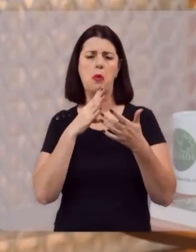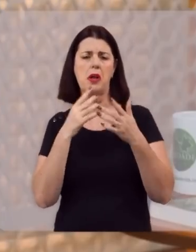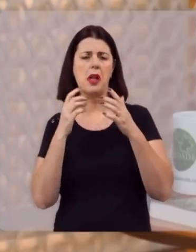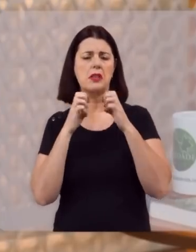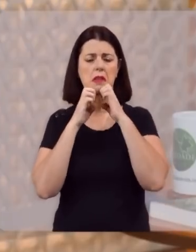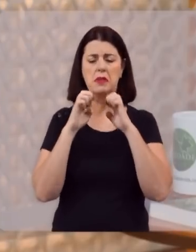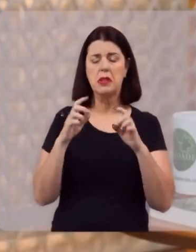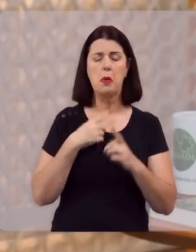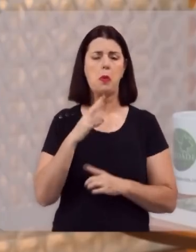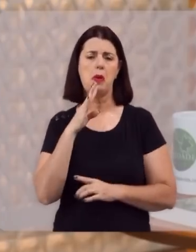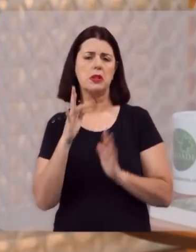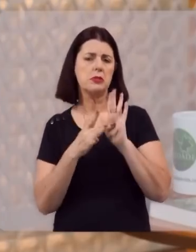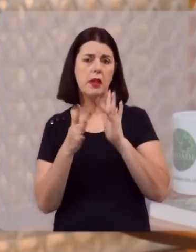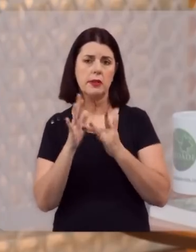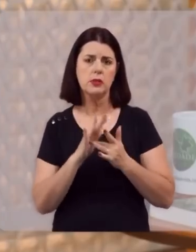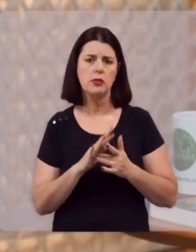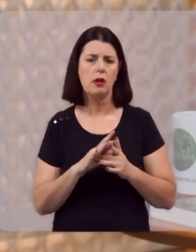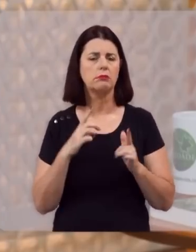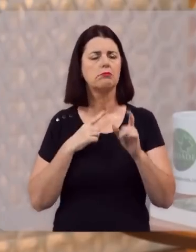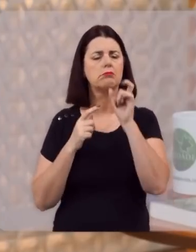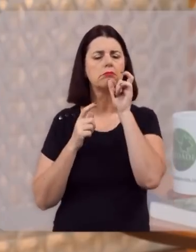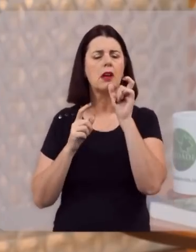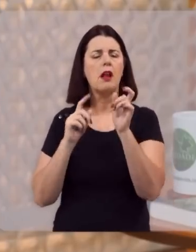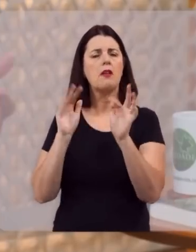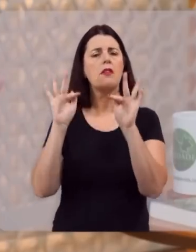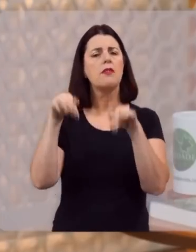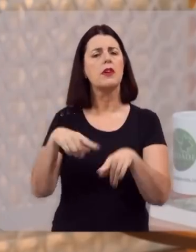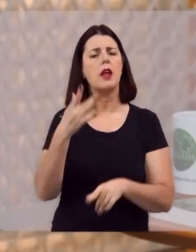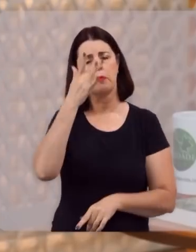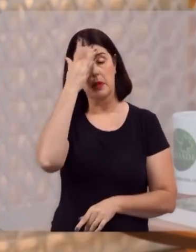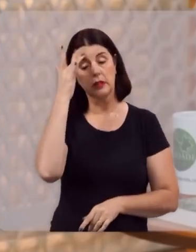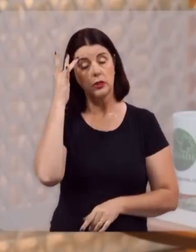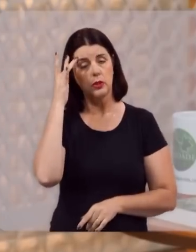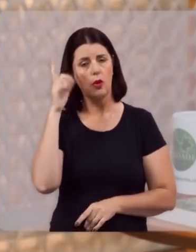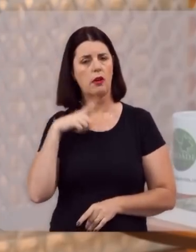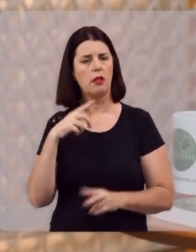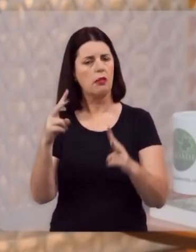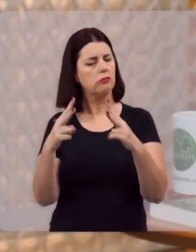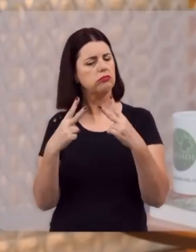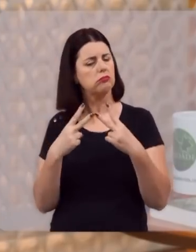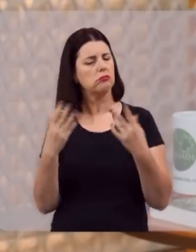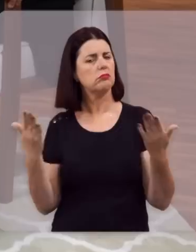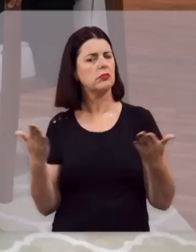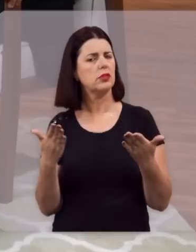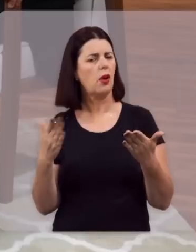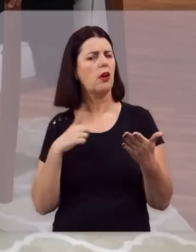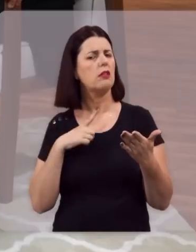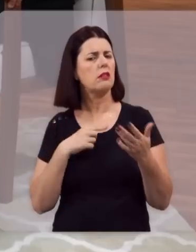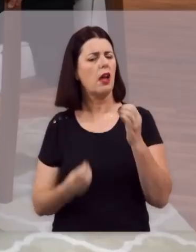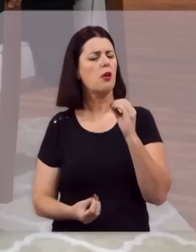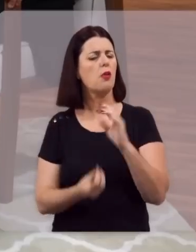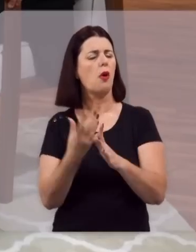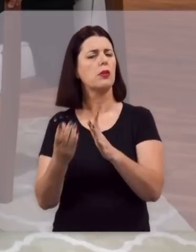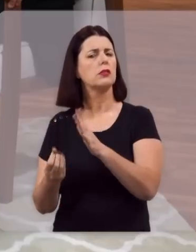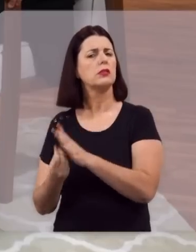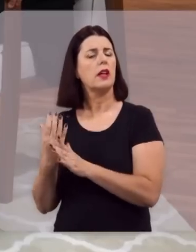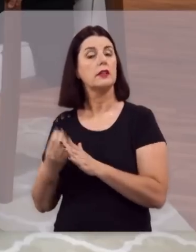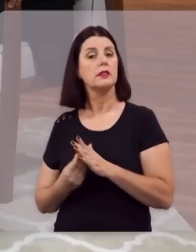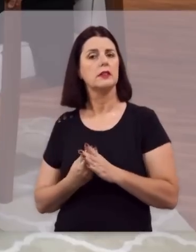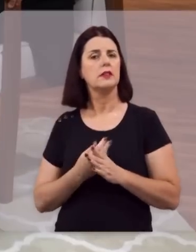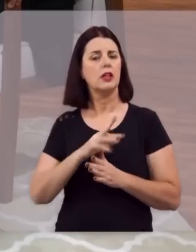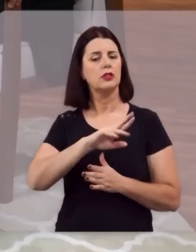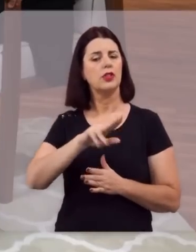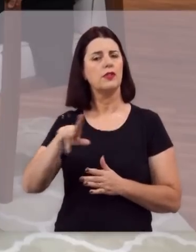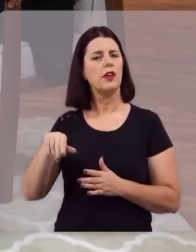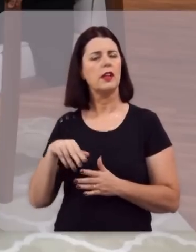conhecem o Evangelho, não conhecem a Cristo. Há algumas palavras finais a essas pessoas que talvez estejam nos acompanhando e têm lidado em diversas